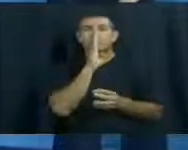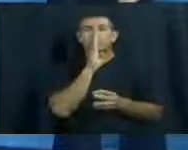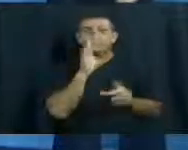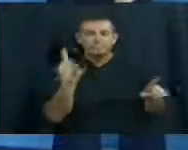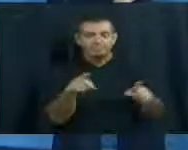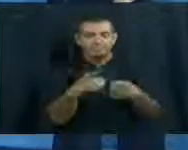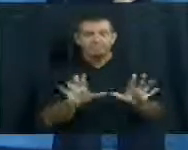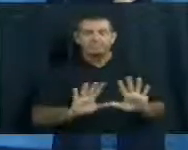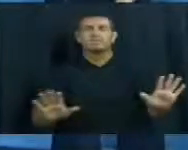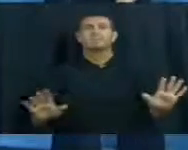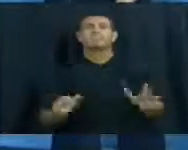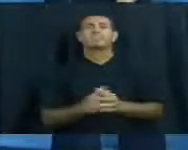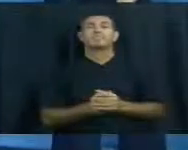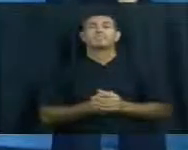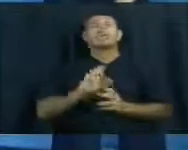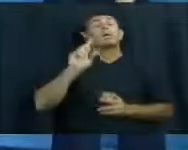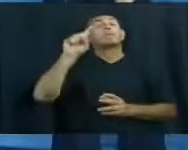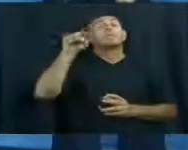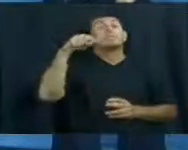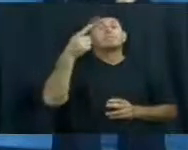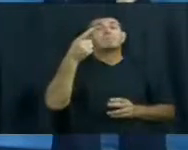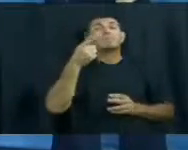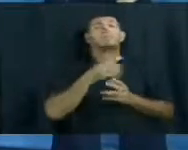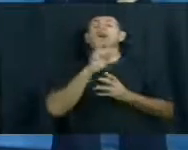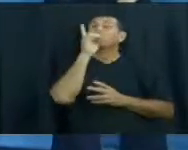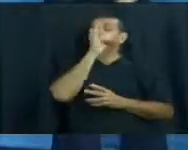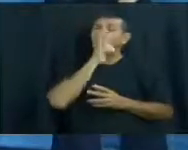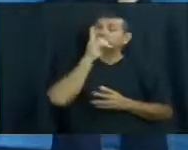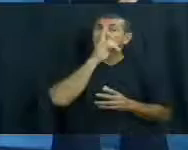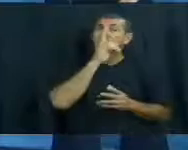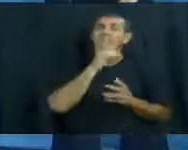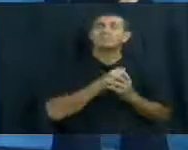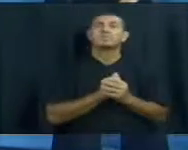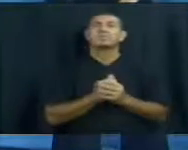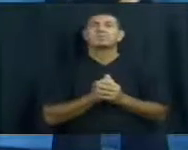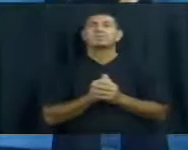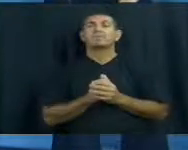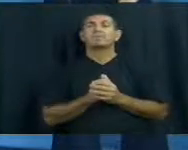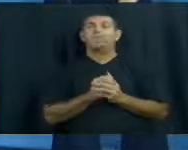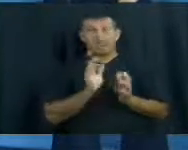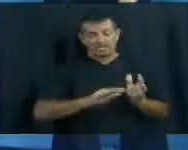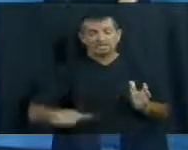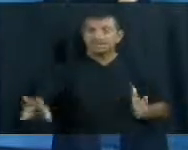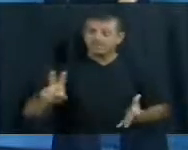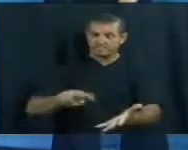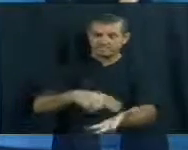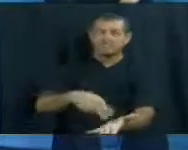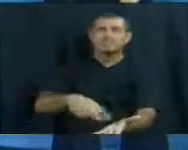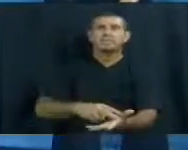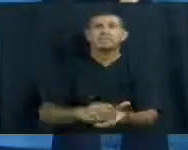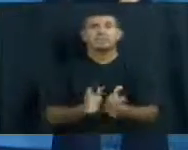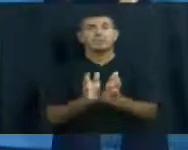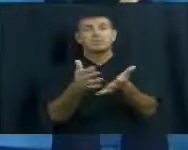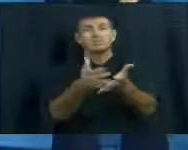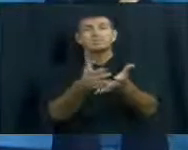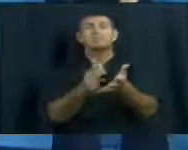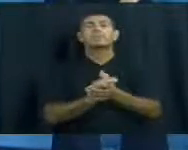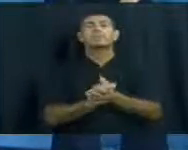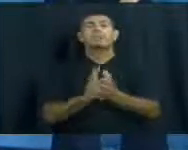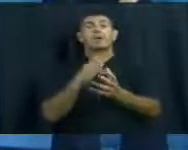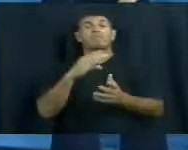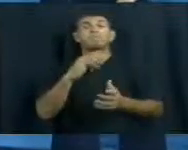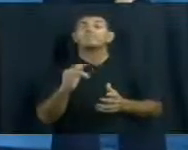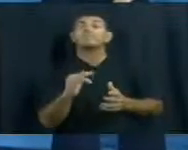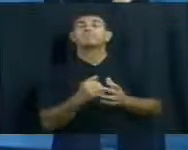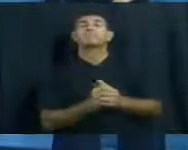bairros. E mais um pouco, nós temos aí, então, seguindo, domingo, o baile infantil às 14 horas, bloco Acadêmico de Cabo Frio